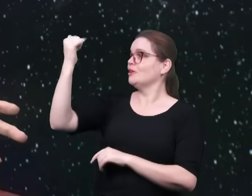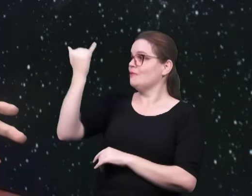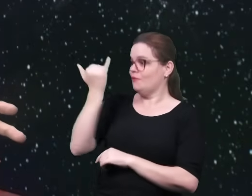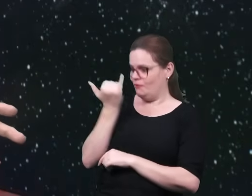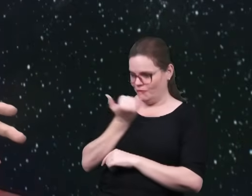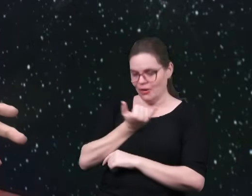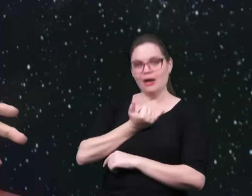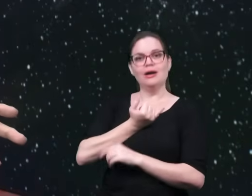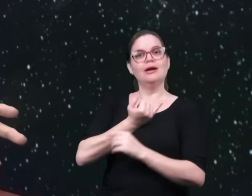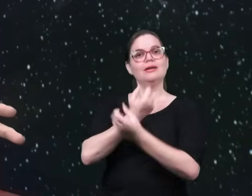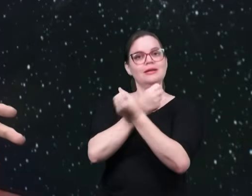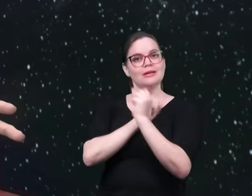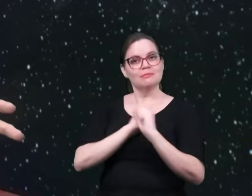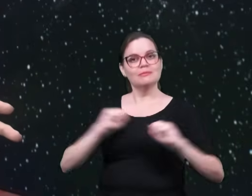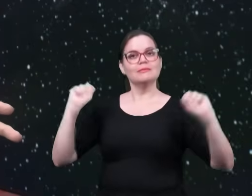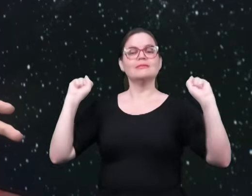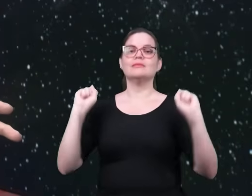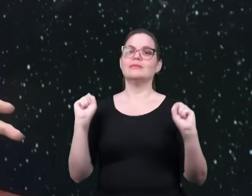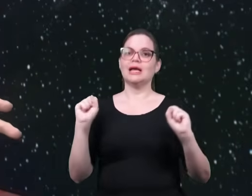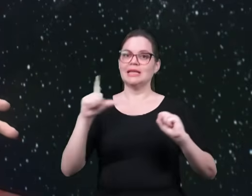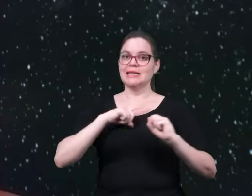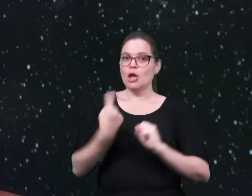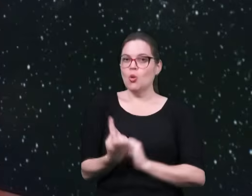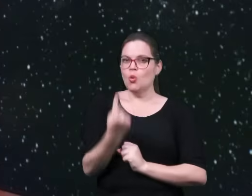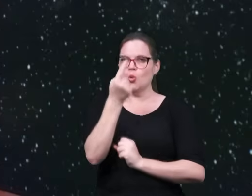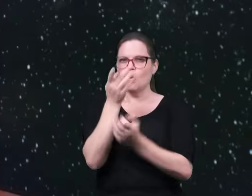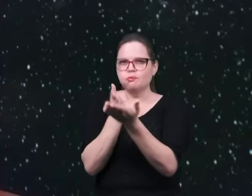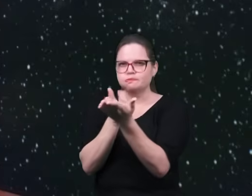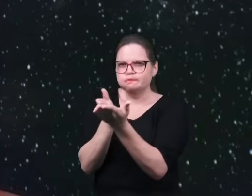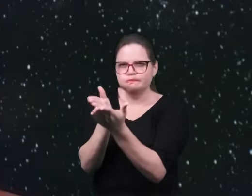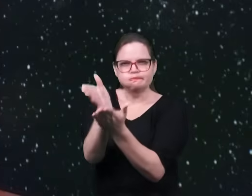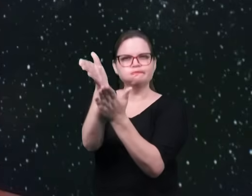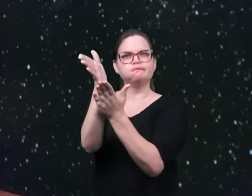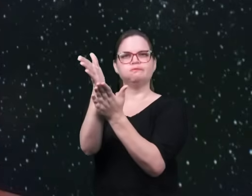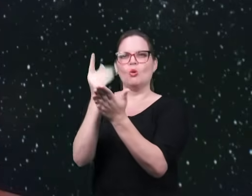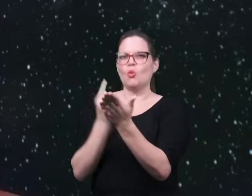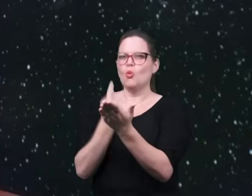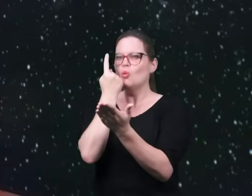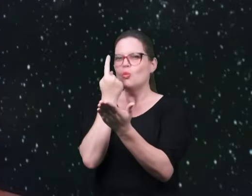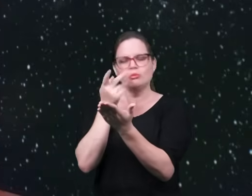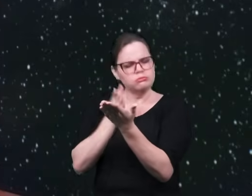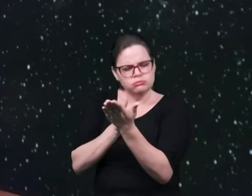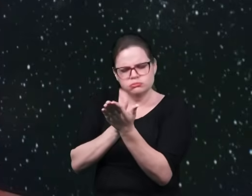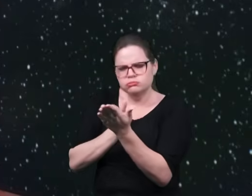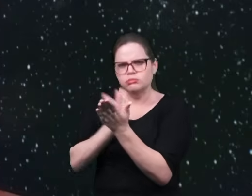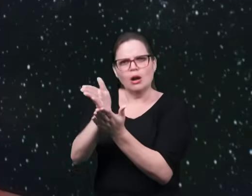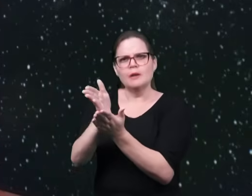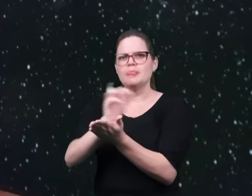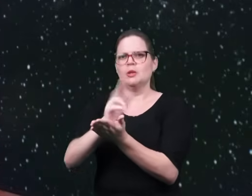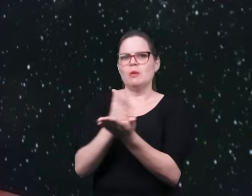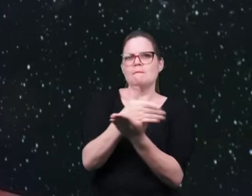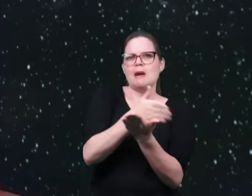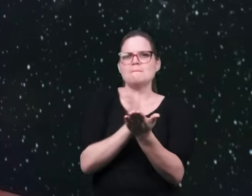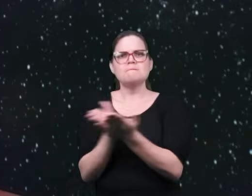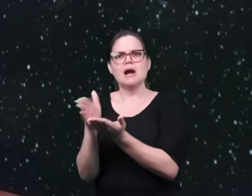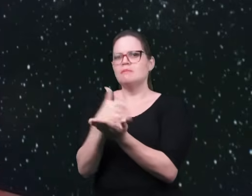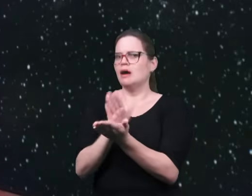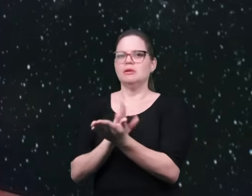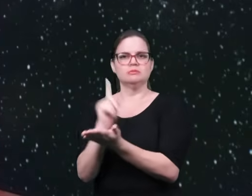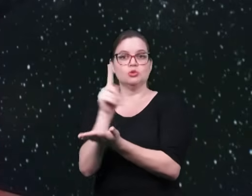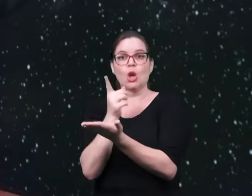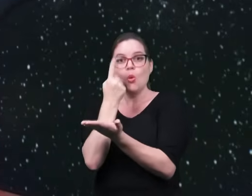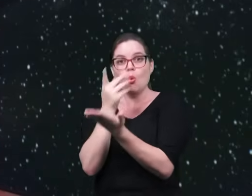não são diversas opções, diversas alternativas, mas é o caminho marcado por